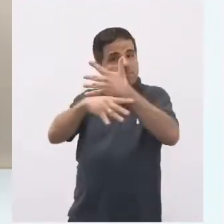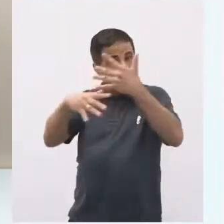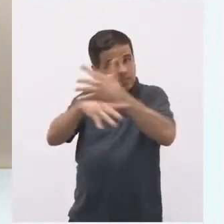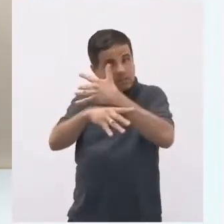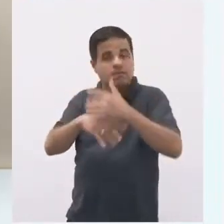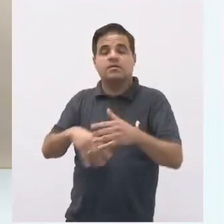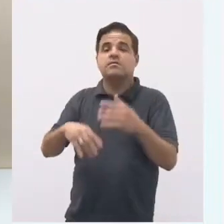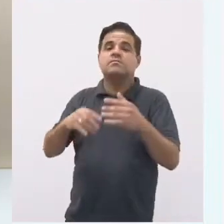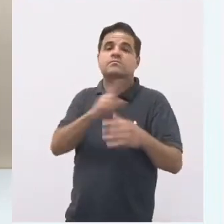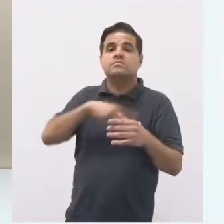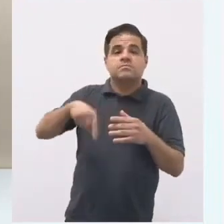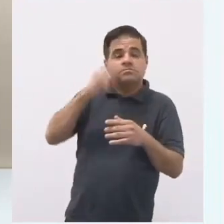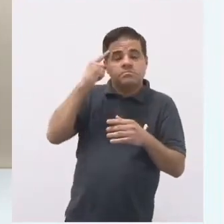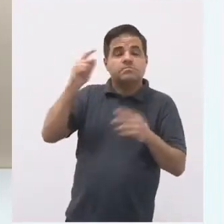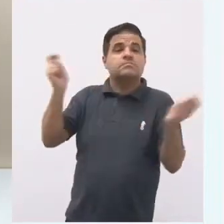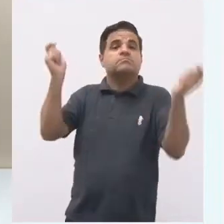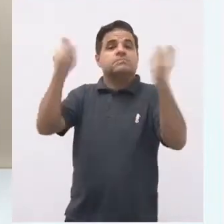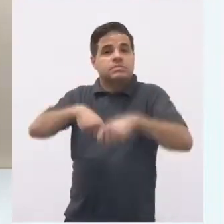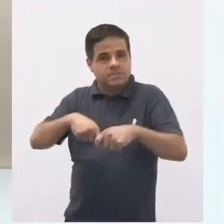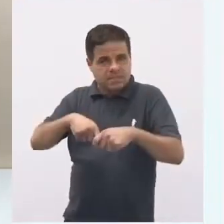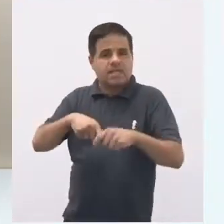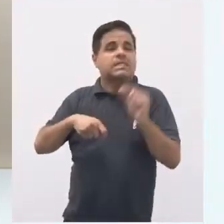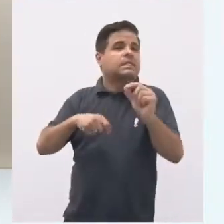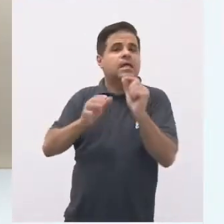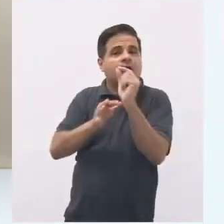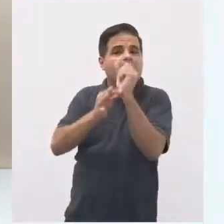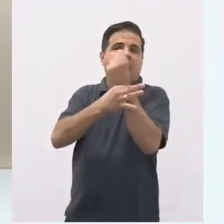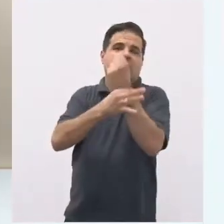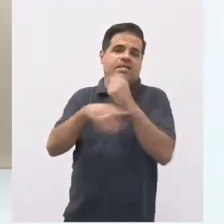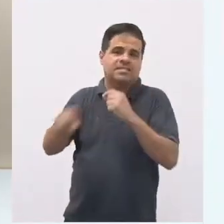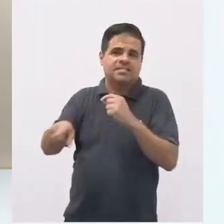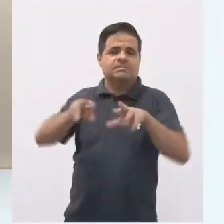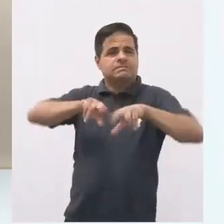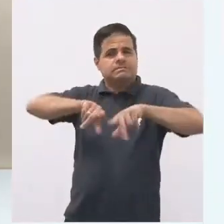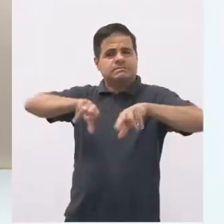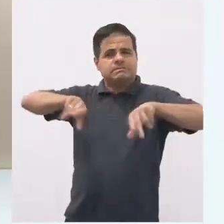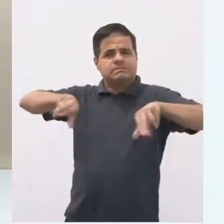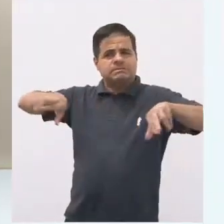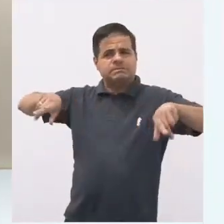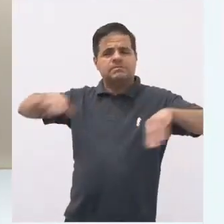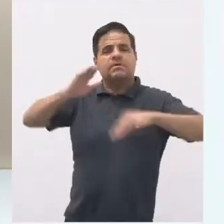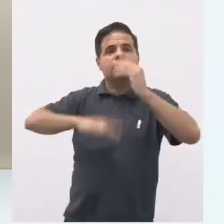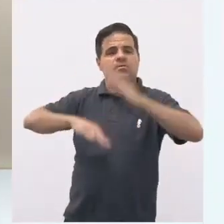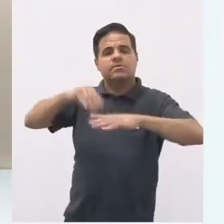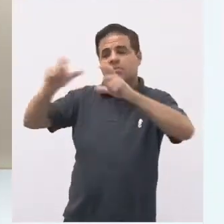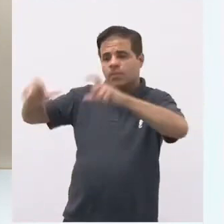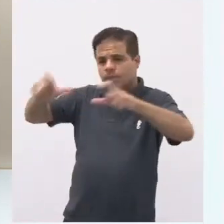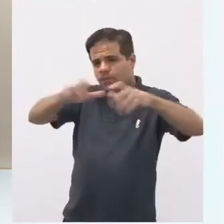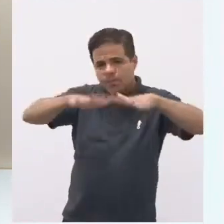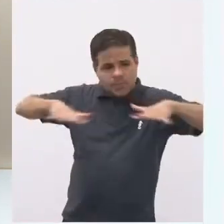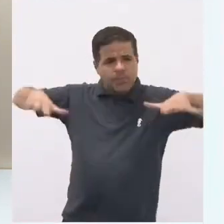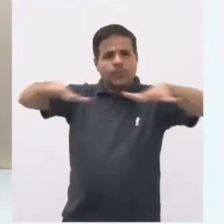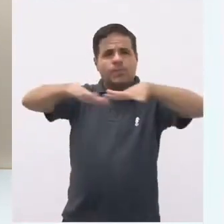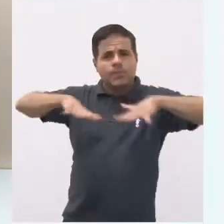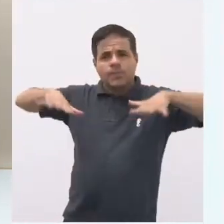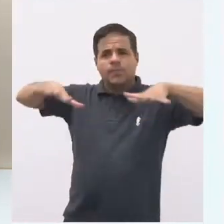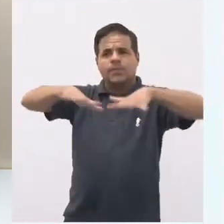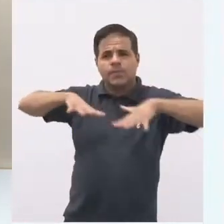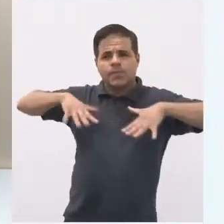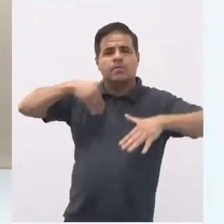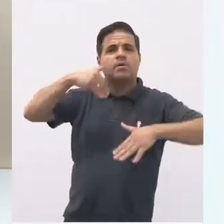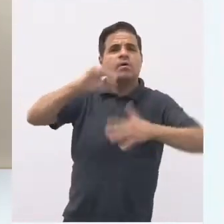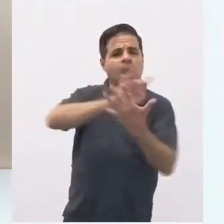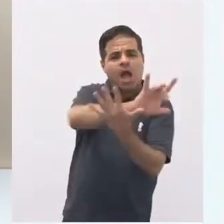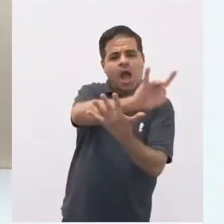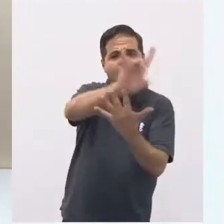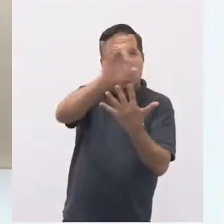municípios, com essa possibilidade de garantir a diversidade também territorial, que